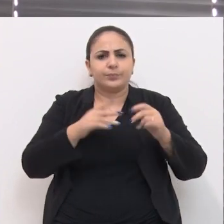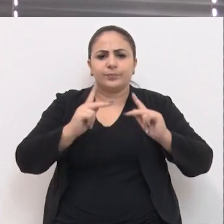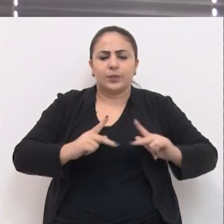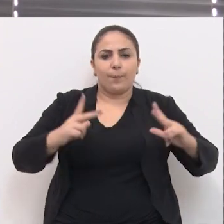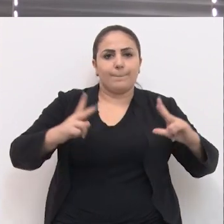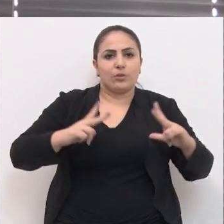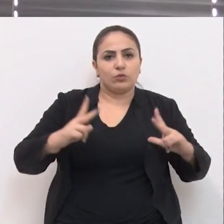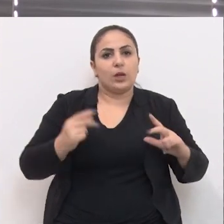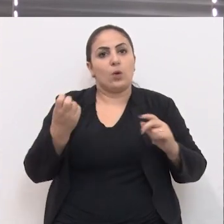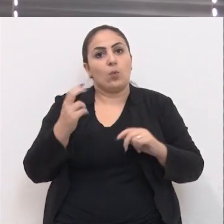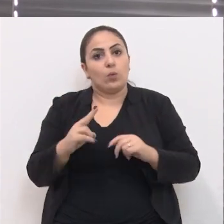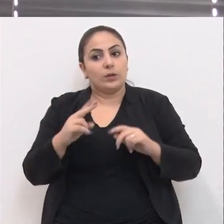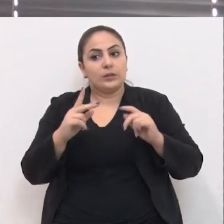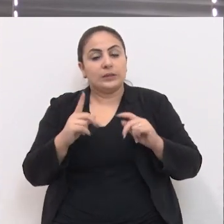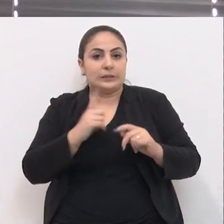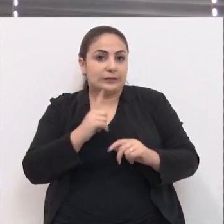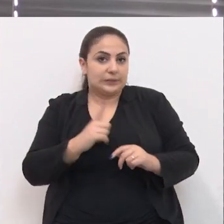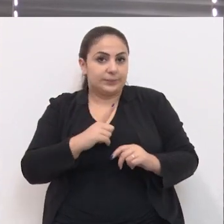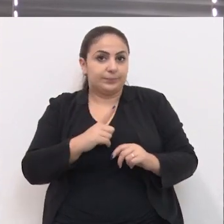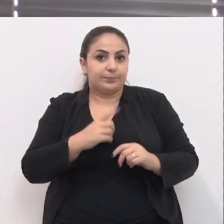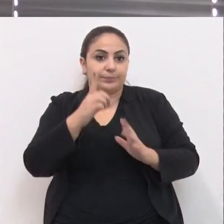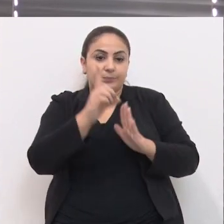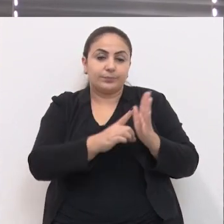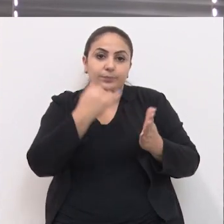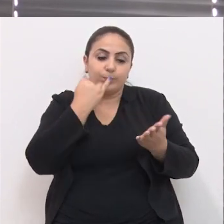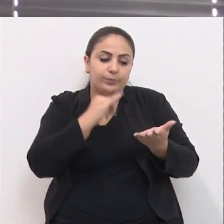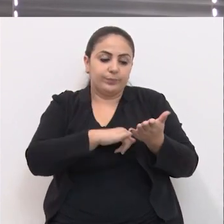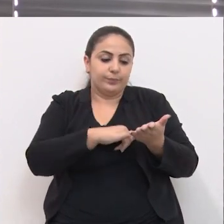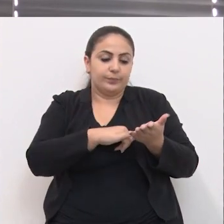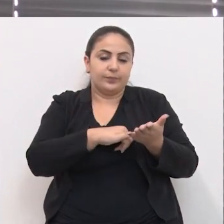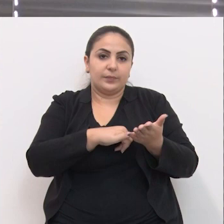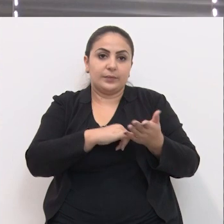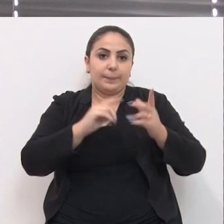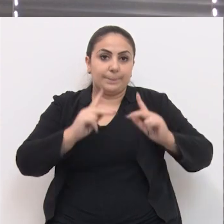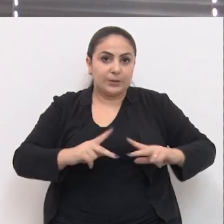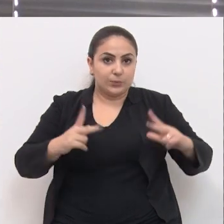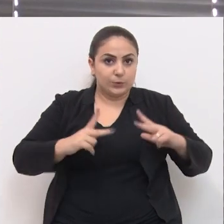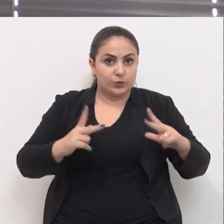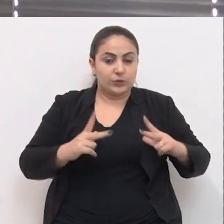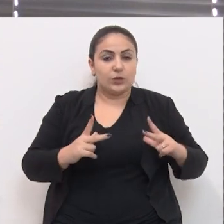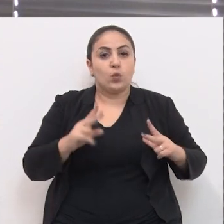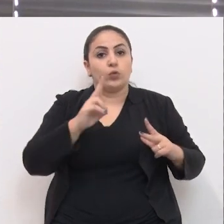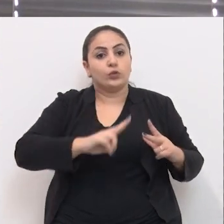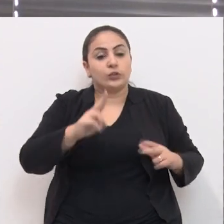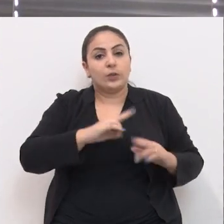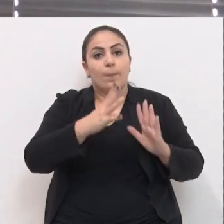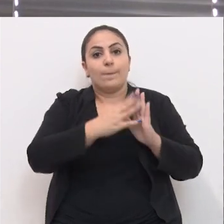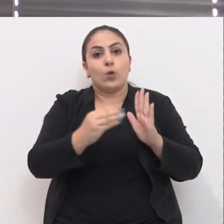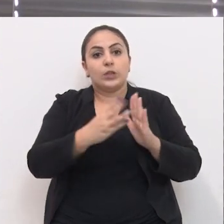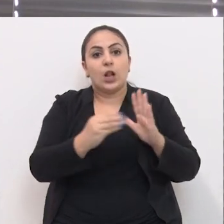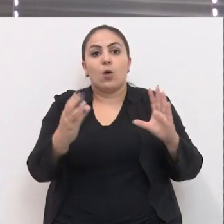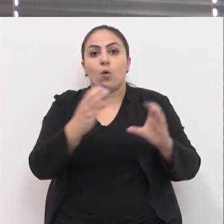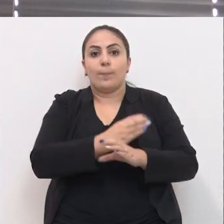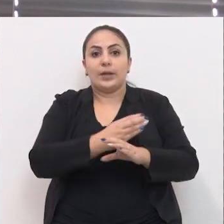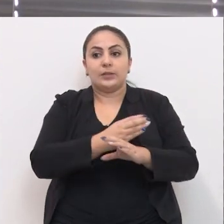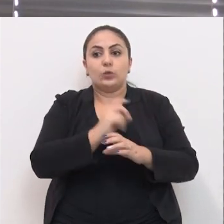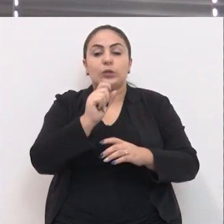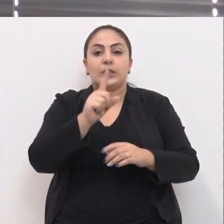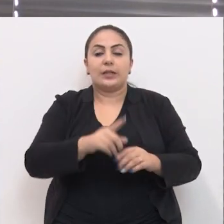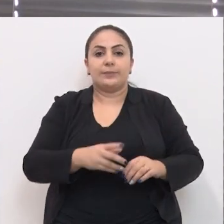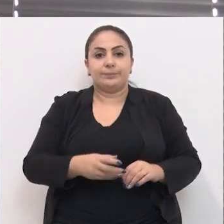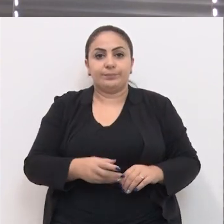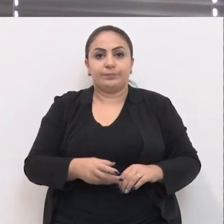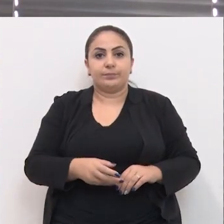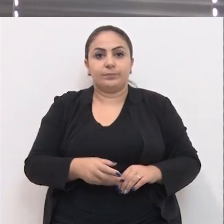pessoas físicas que apresentem declaração de imposto de renda da pessoa física utilizando o modelo completo, ou